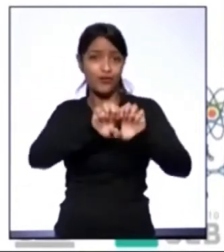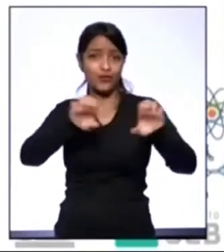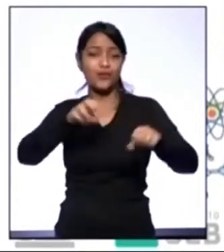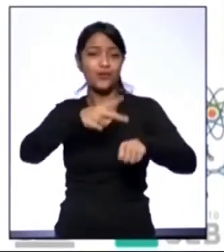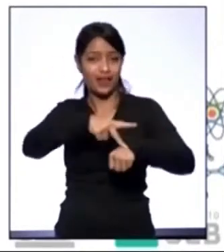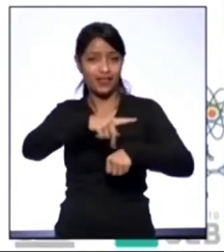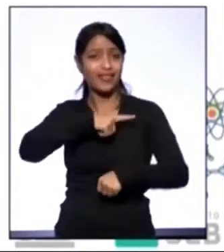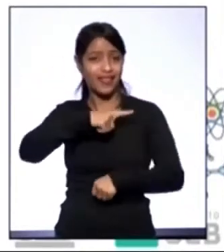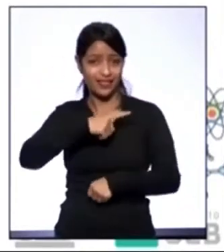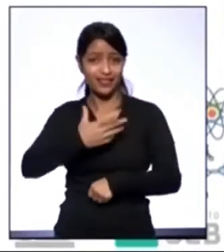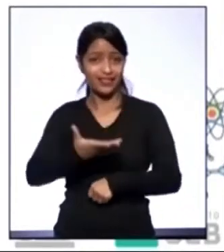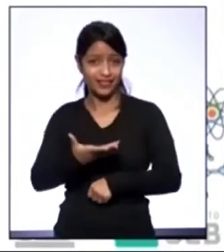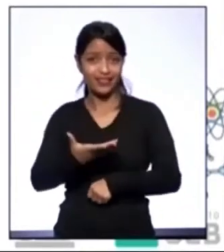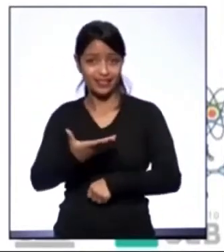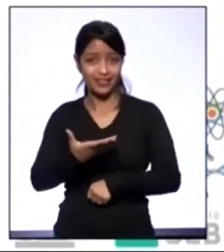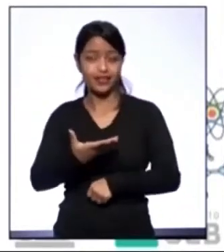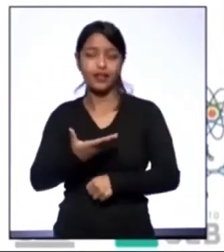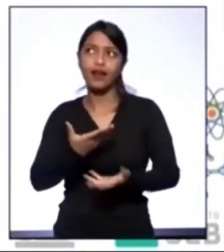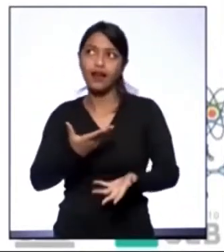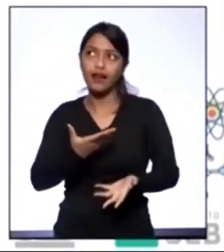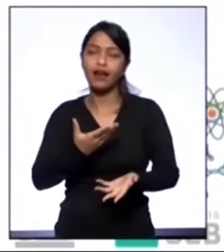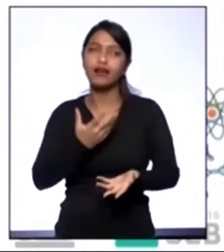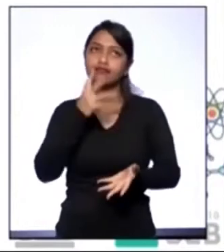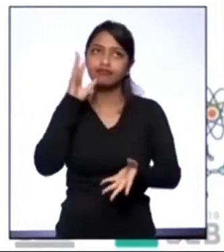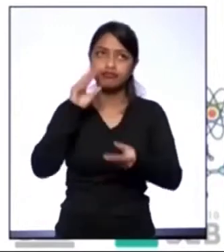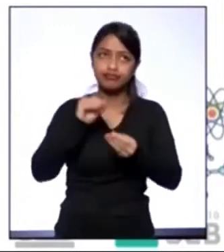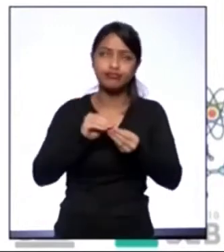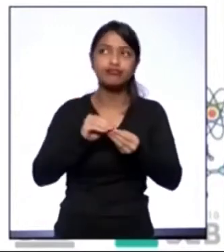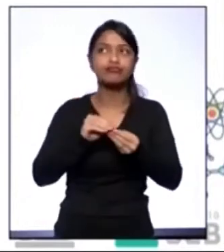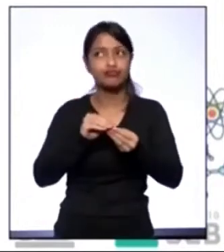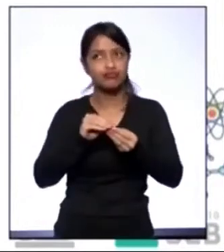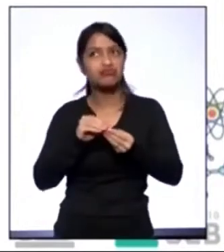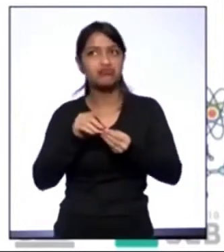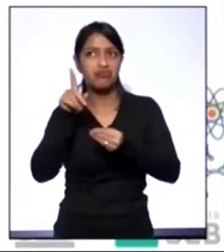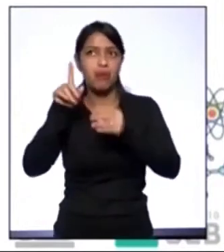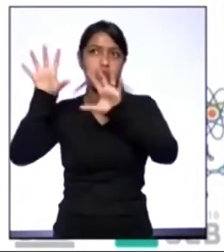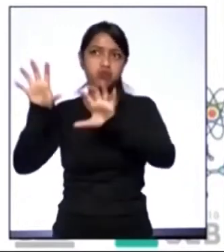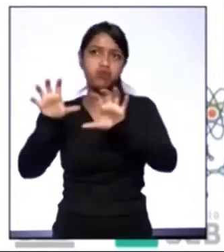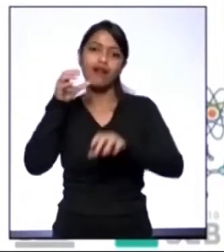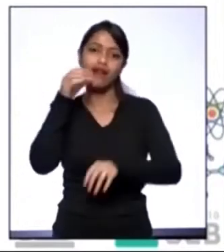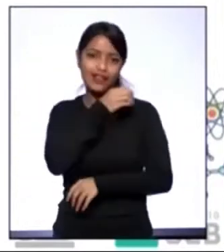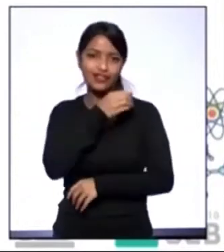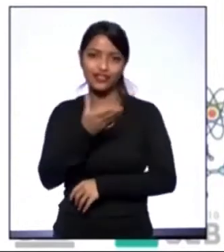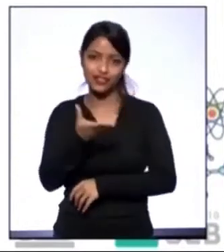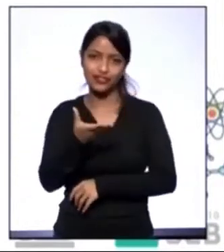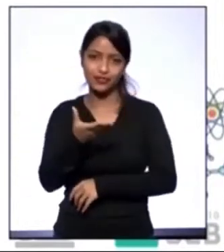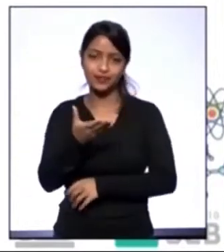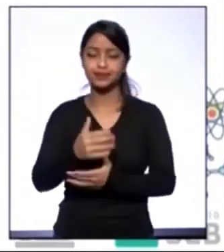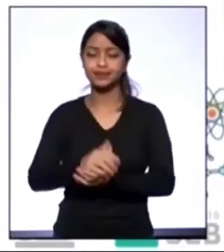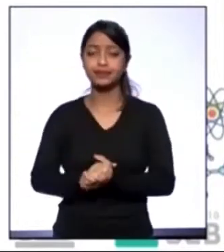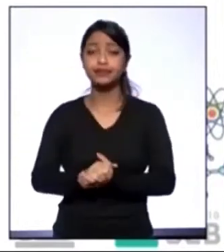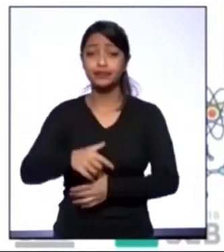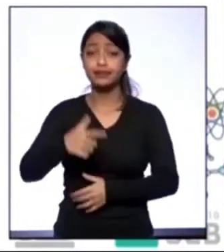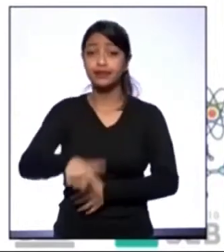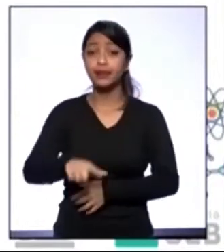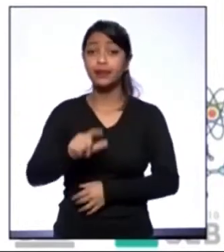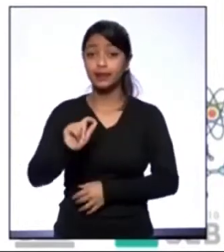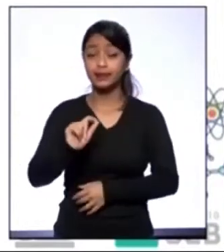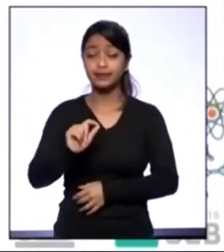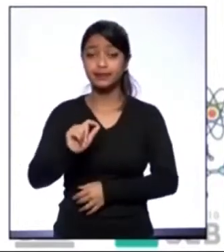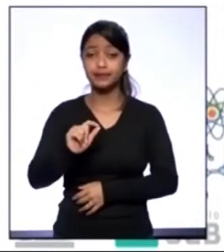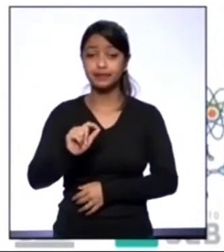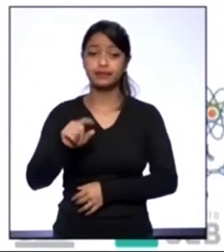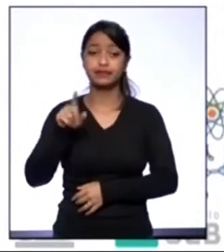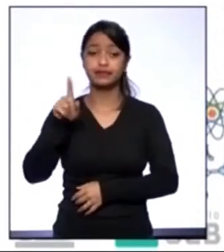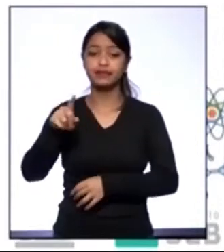Equador, deve ser uma massa de ar quente, ótimo. E nesse caso, galera, se a massa de ar ela é